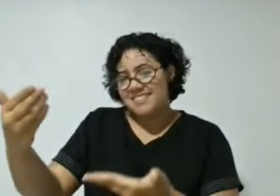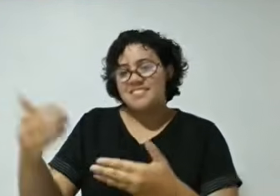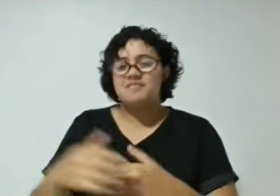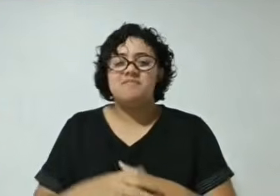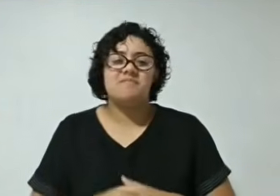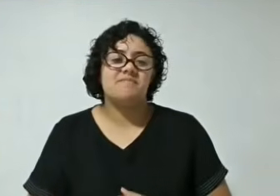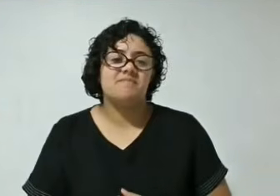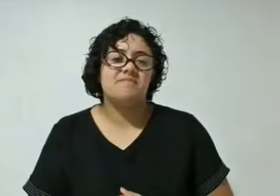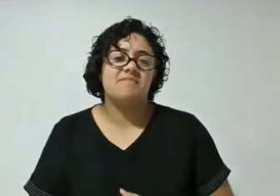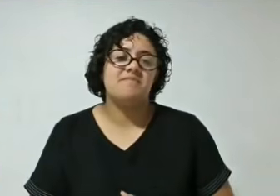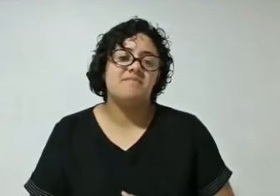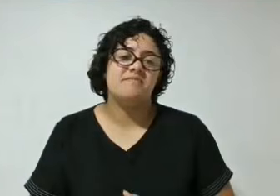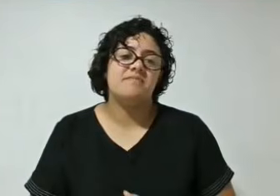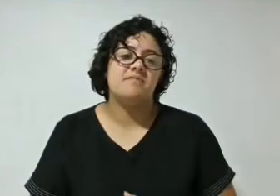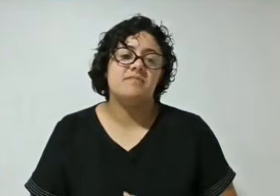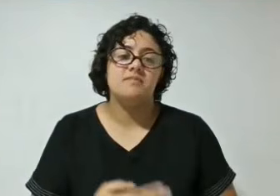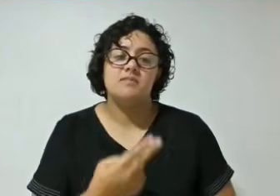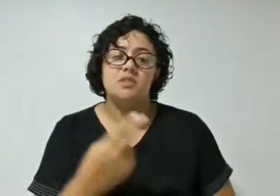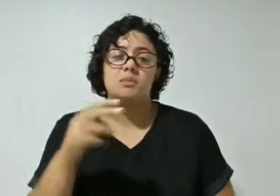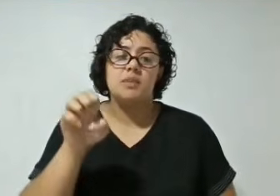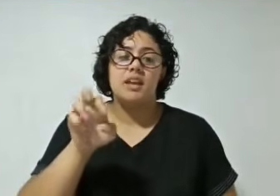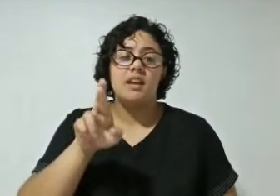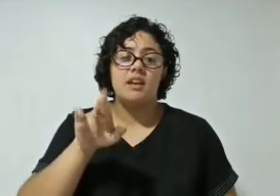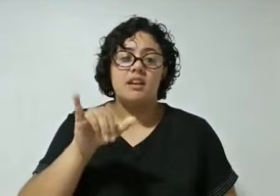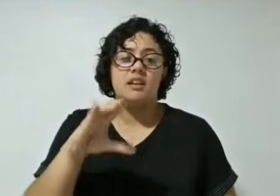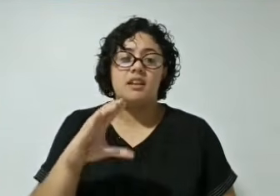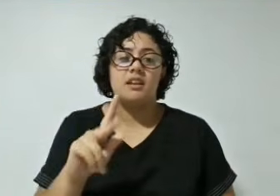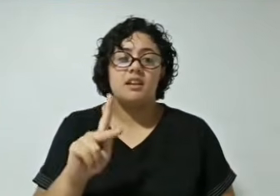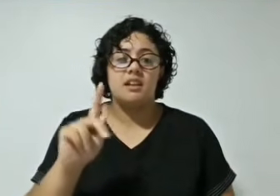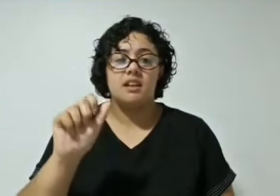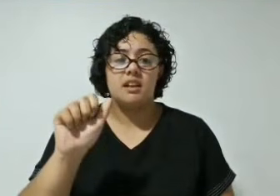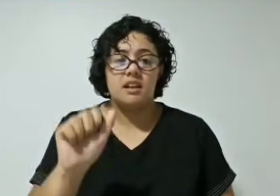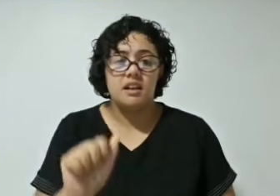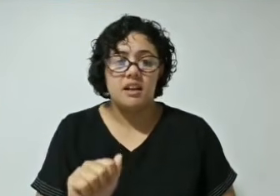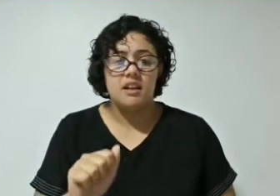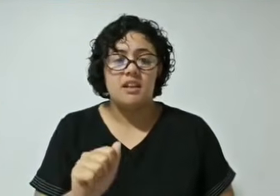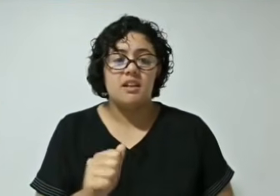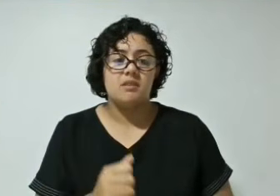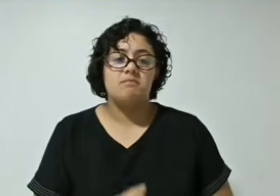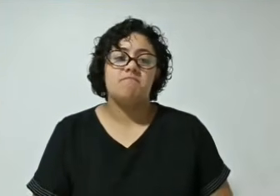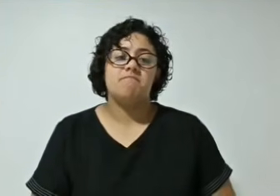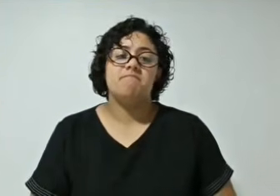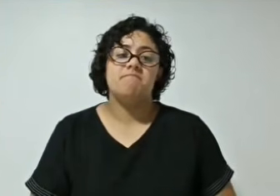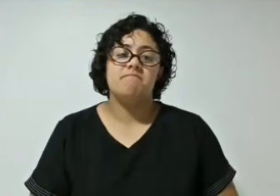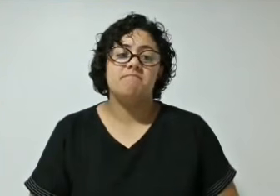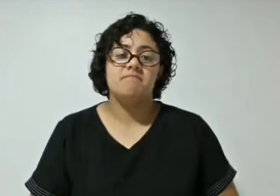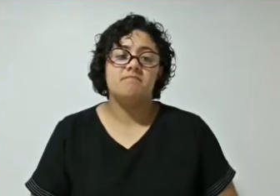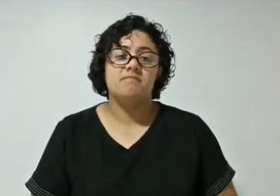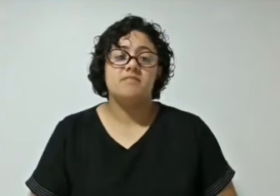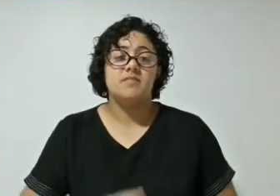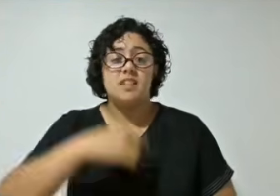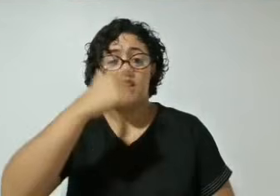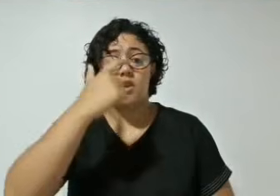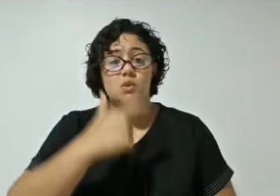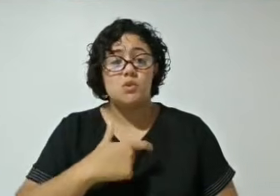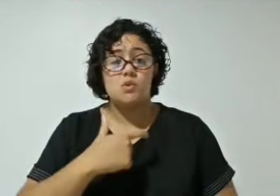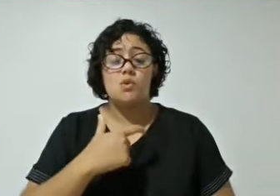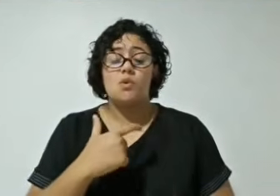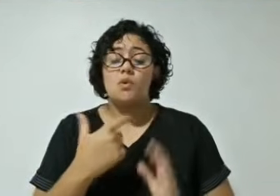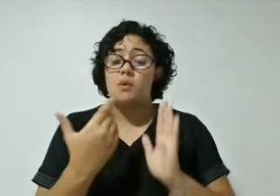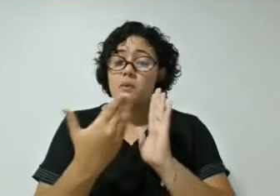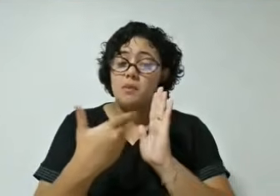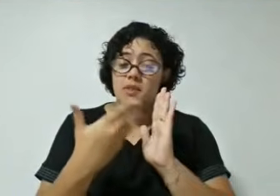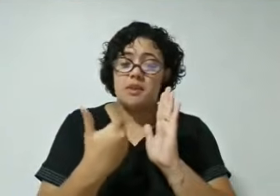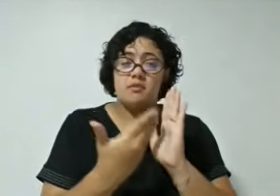ou Martã, depende de quem for fazer a leitura do sobrenome. Eu sou bibliotecária da Fundação Municipal